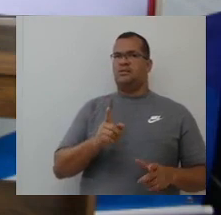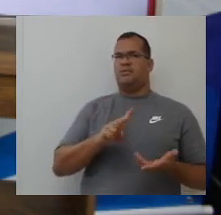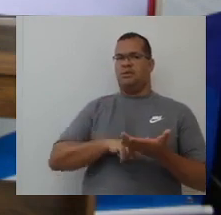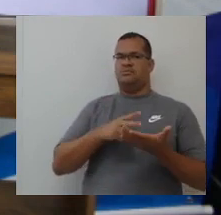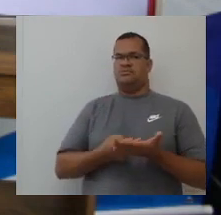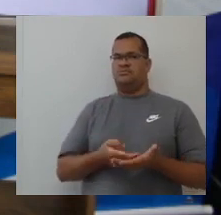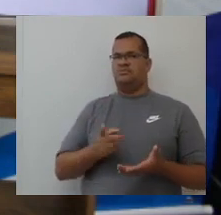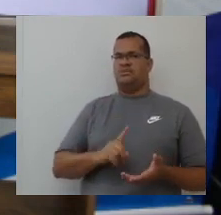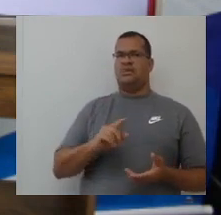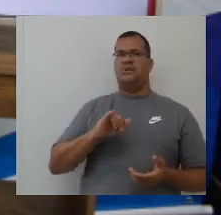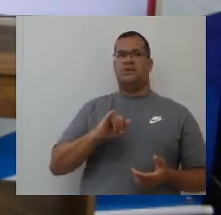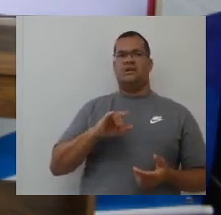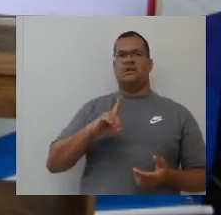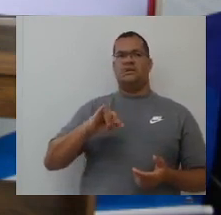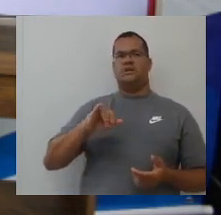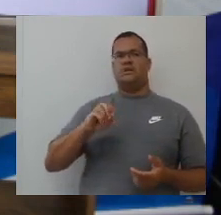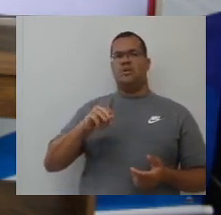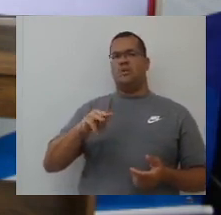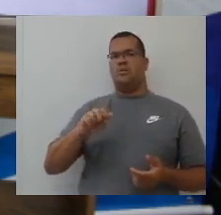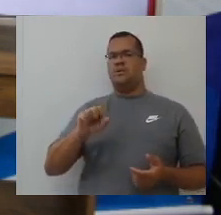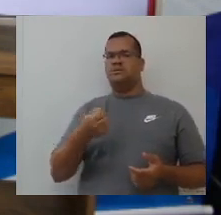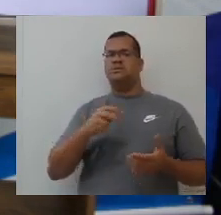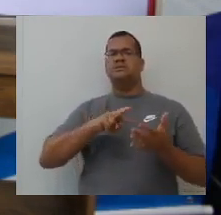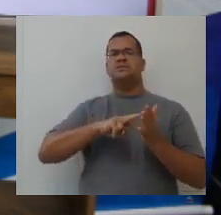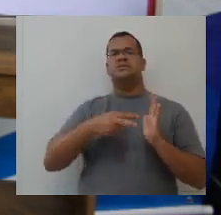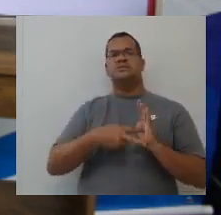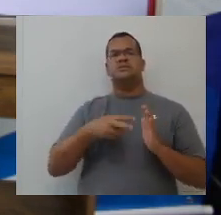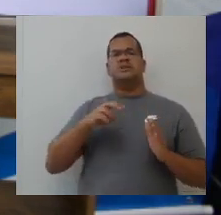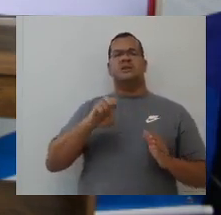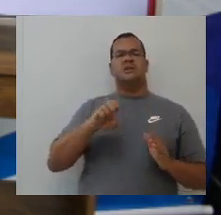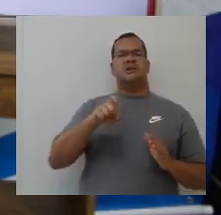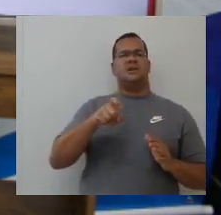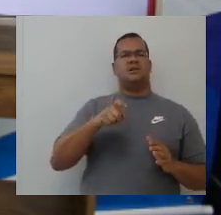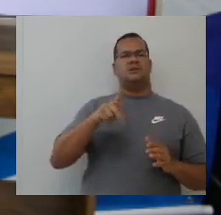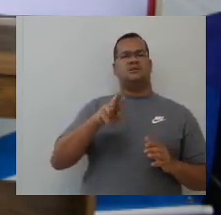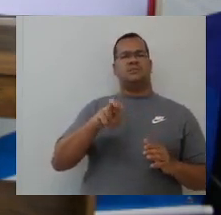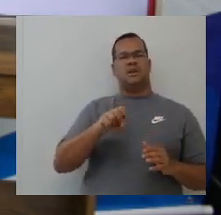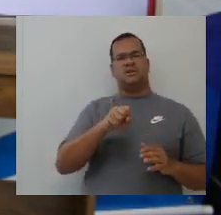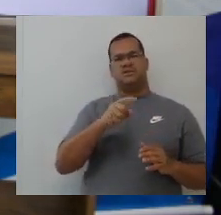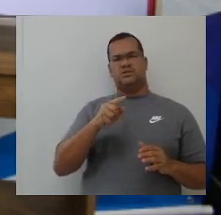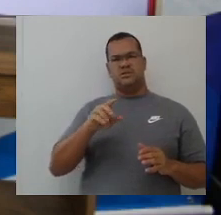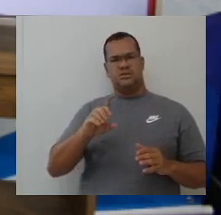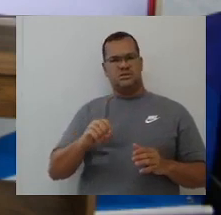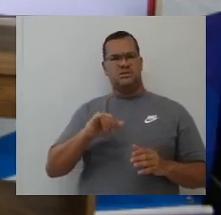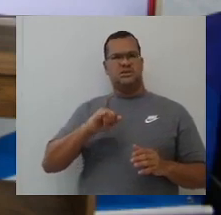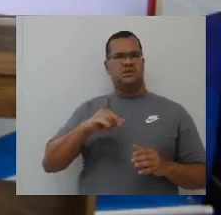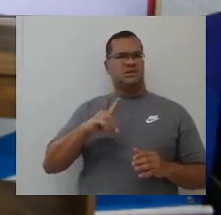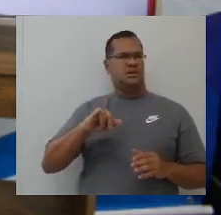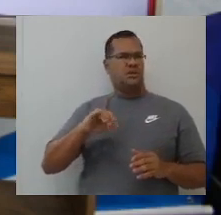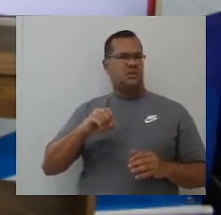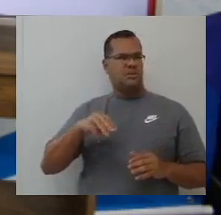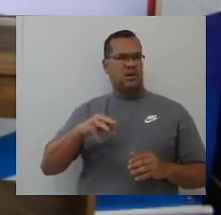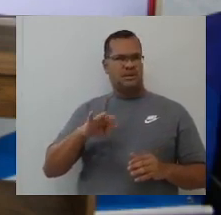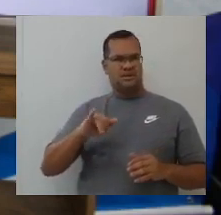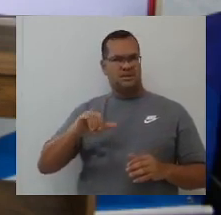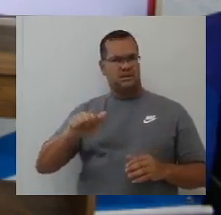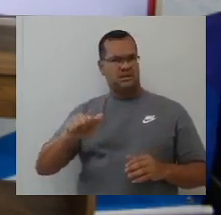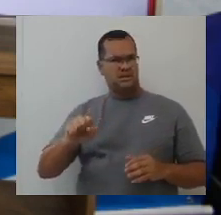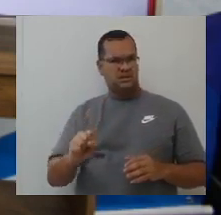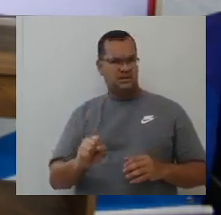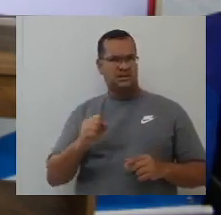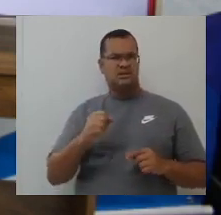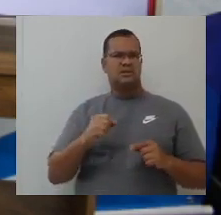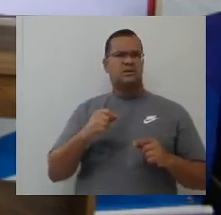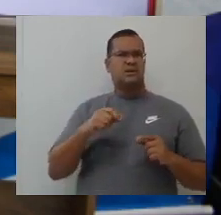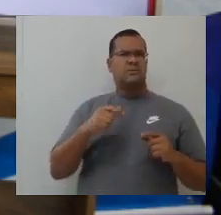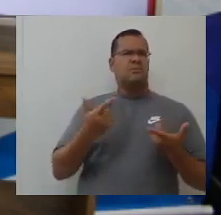Tá? Idioms, expressões idiomáticas. E aí a primeira pergunta, pergunta inicial. Né? O que é que são e para que